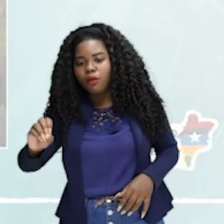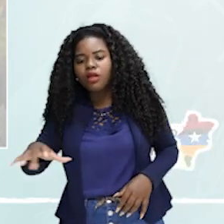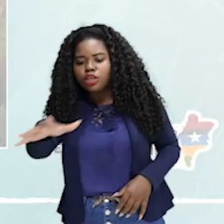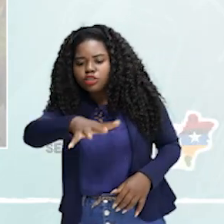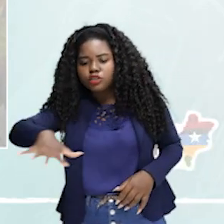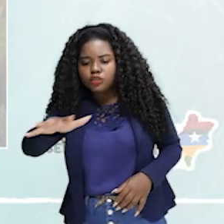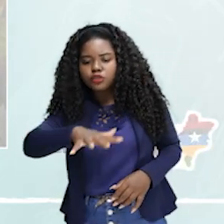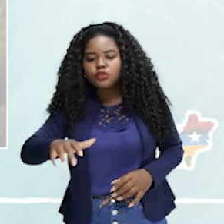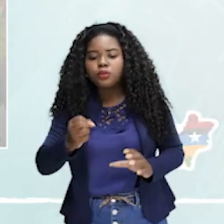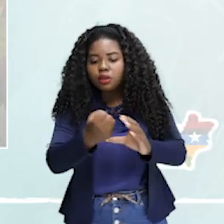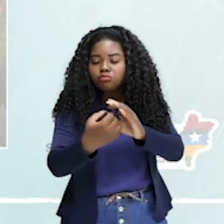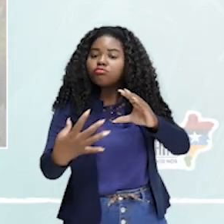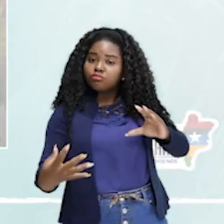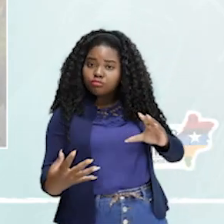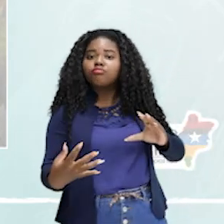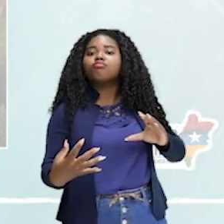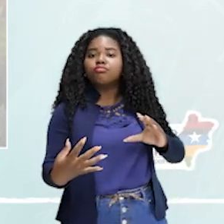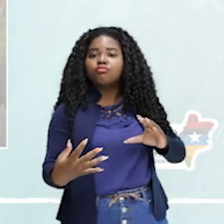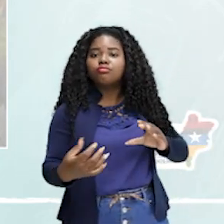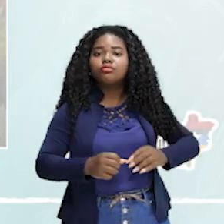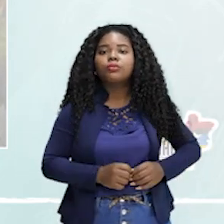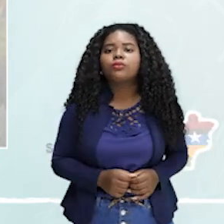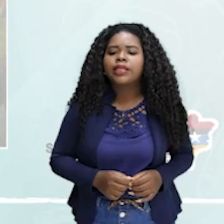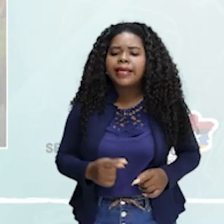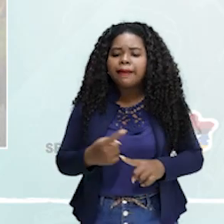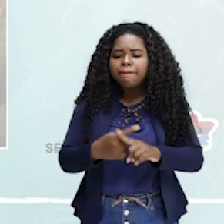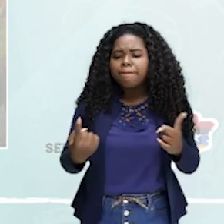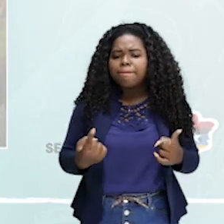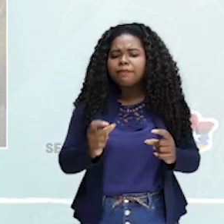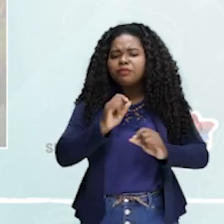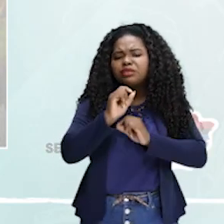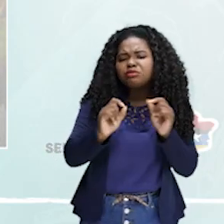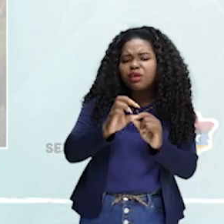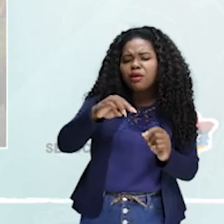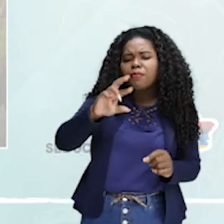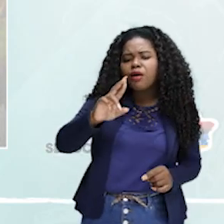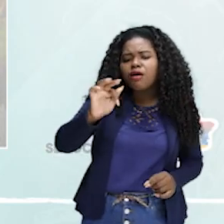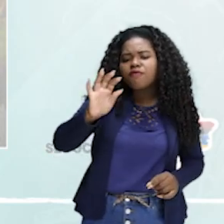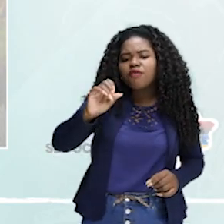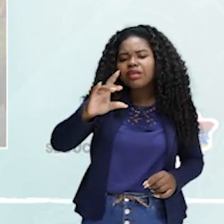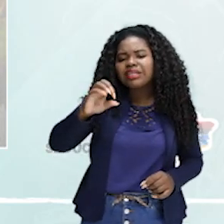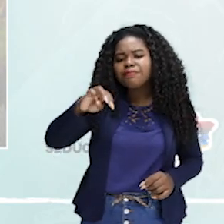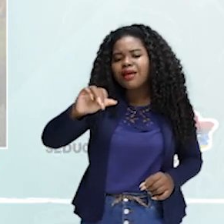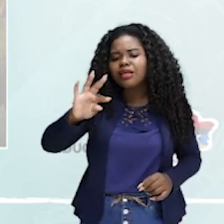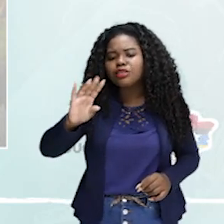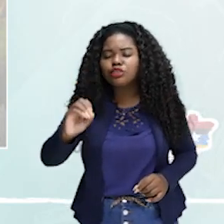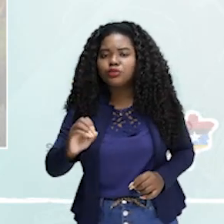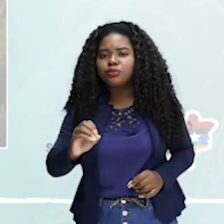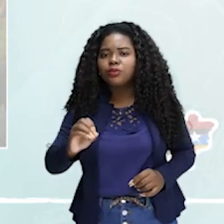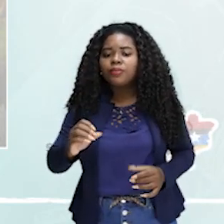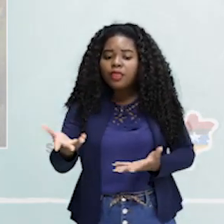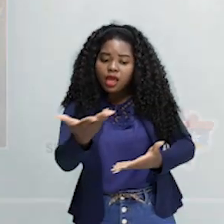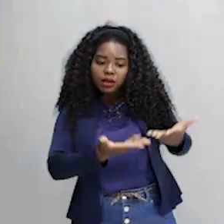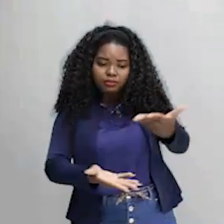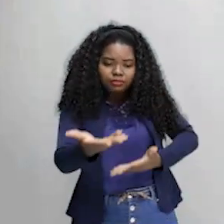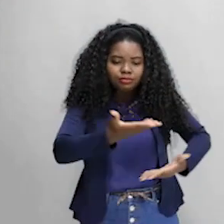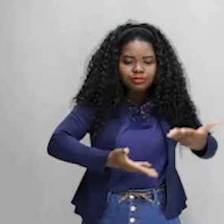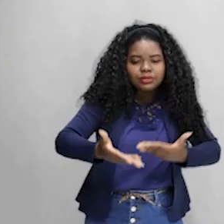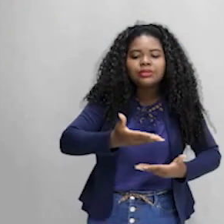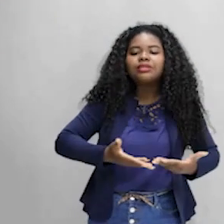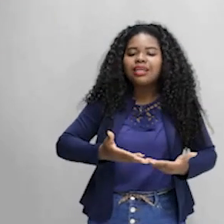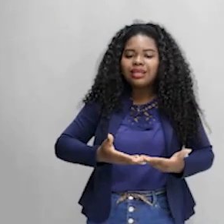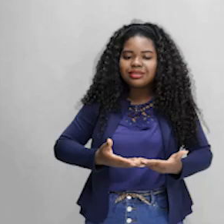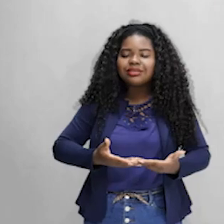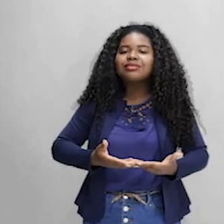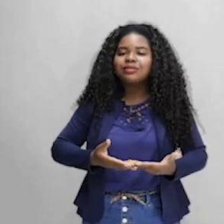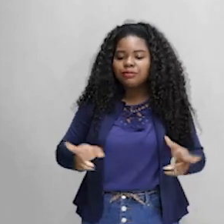que assim o caracteriza, né? E Marcos, e o domínio morfoclimático? É a interação justamente entre essa fauna e essa